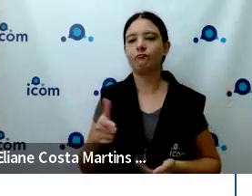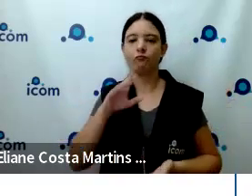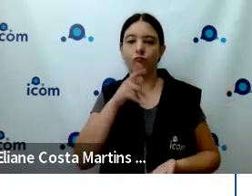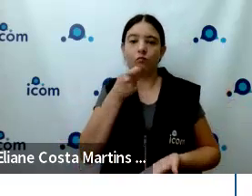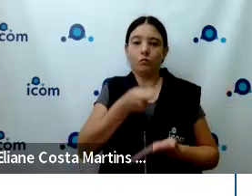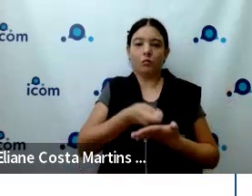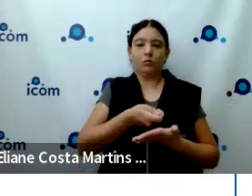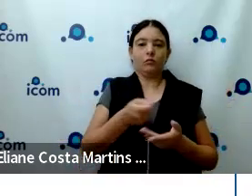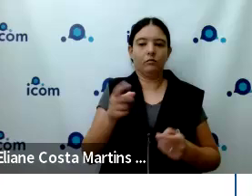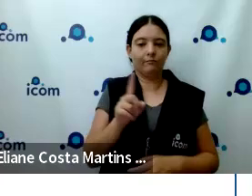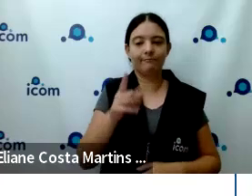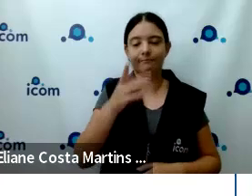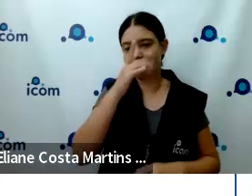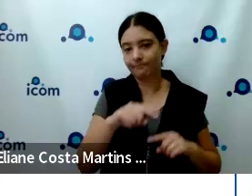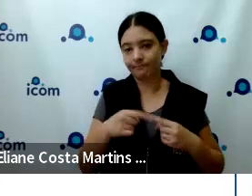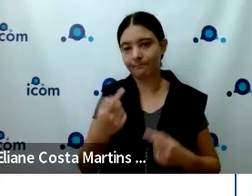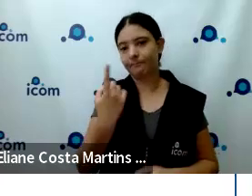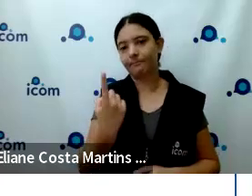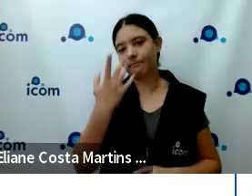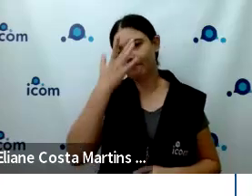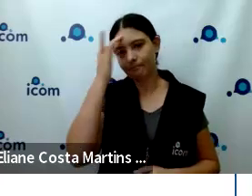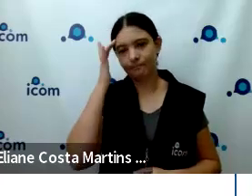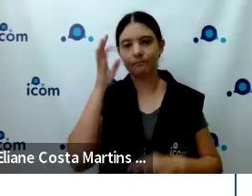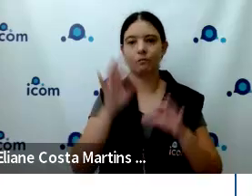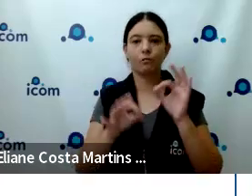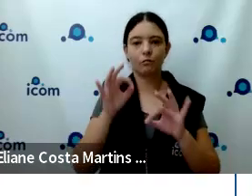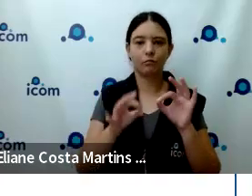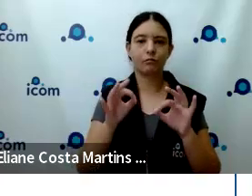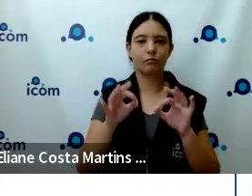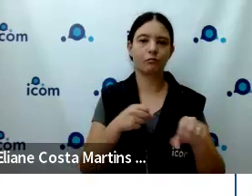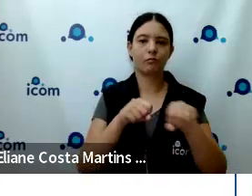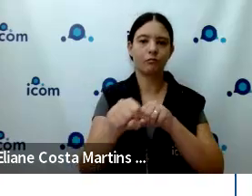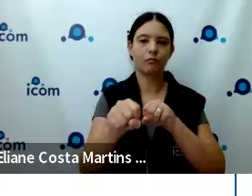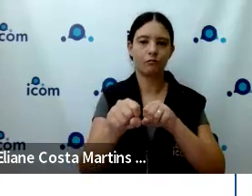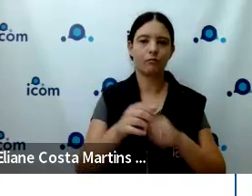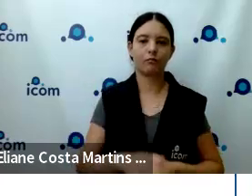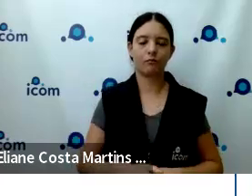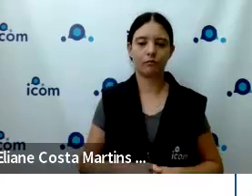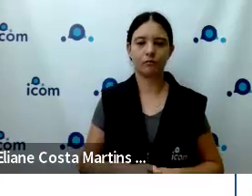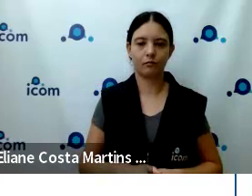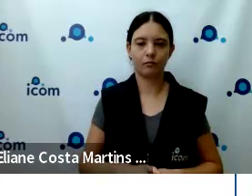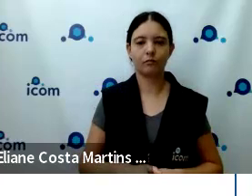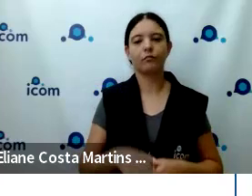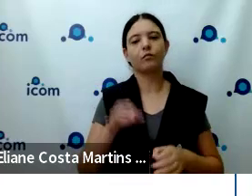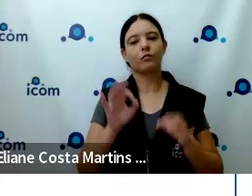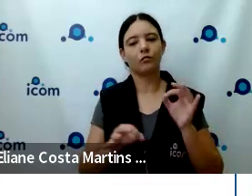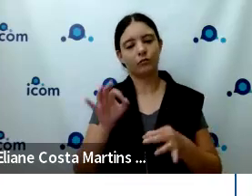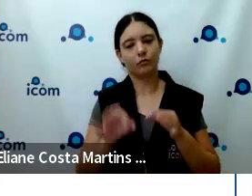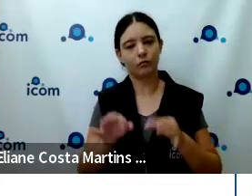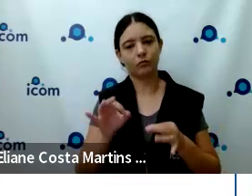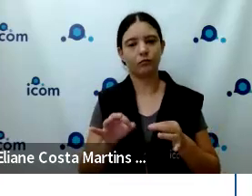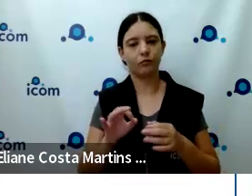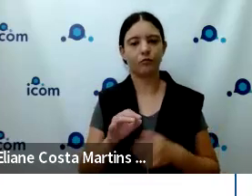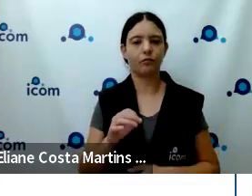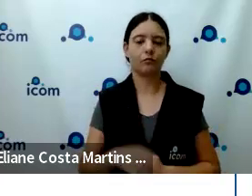mas sim de uma pessoa com formação jurídica. O órgão jurídico,